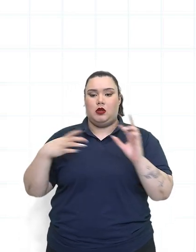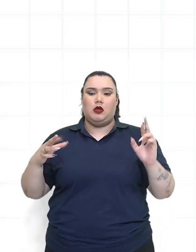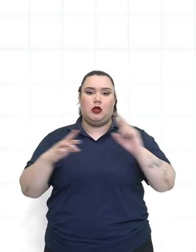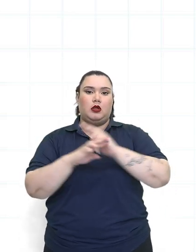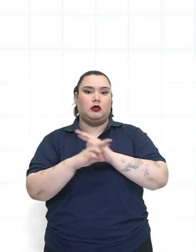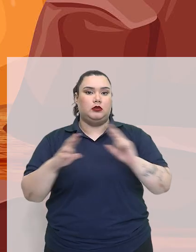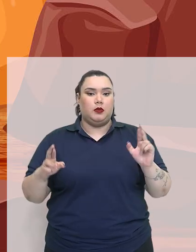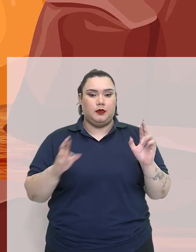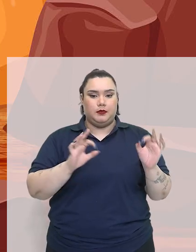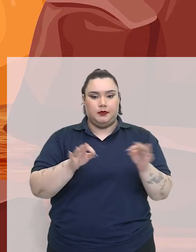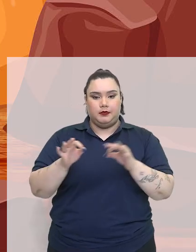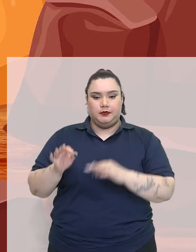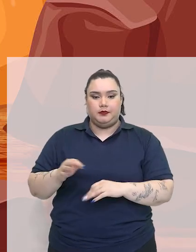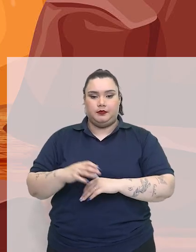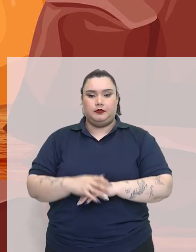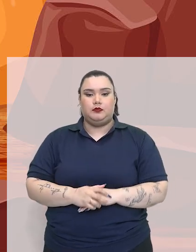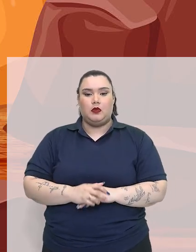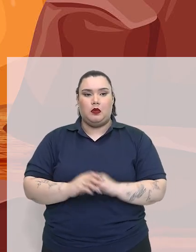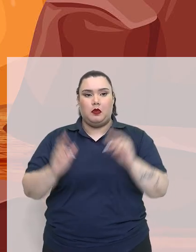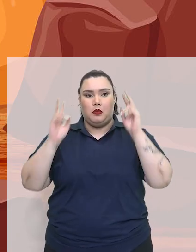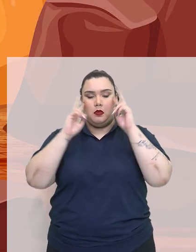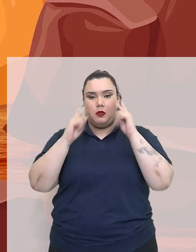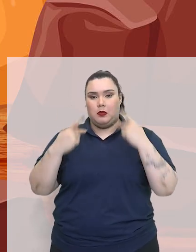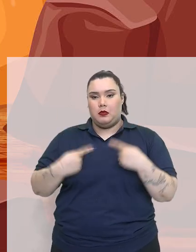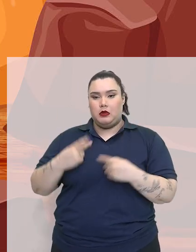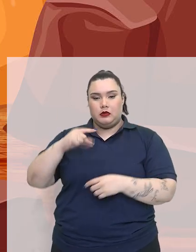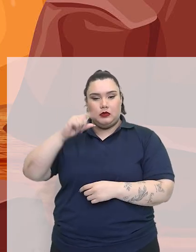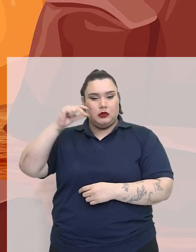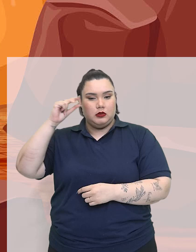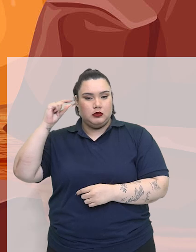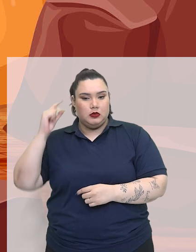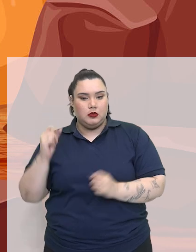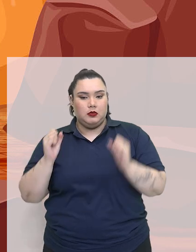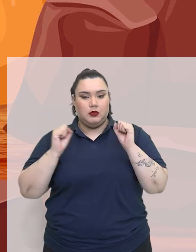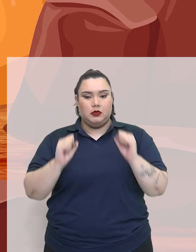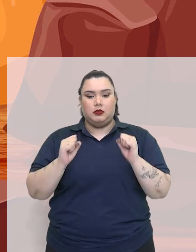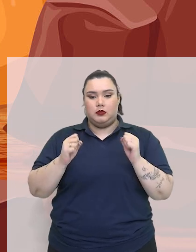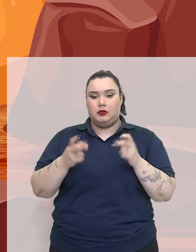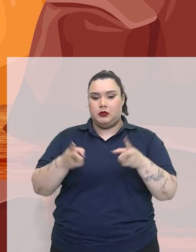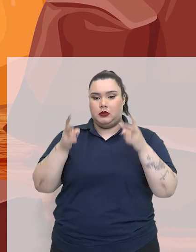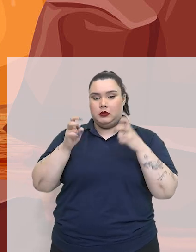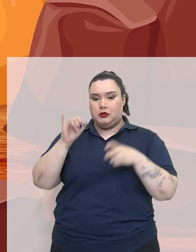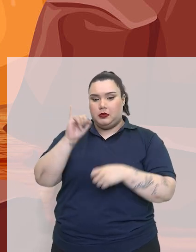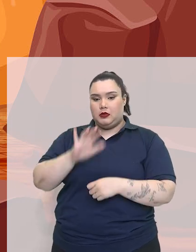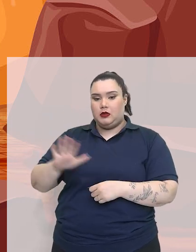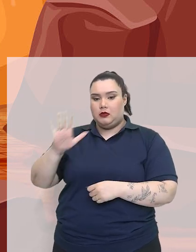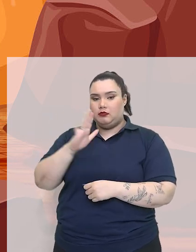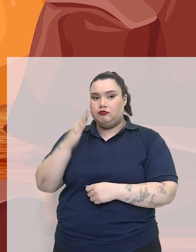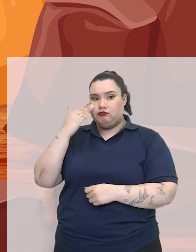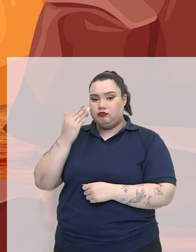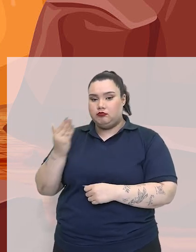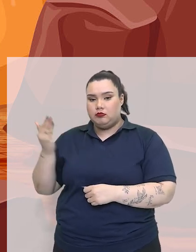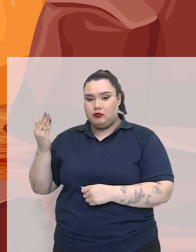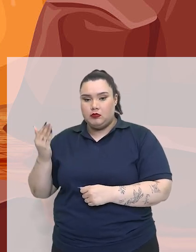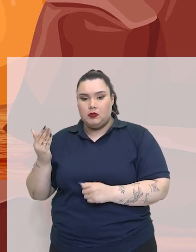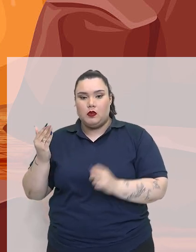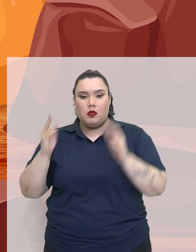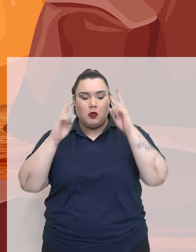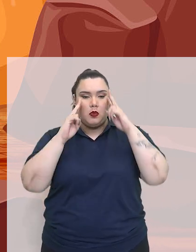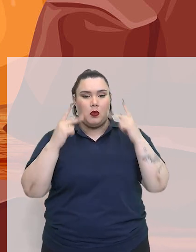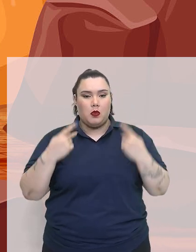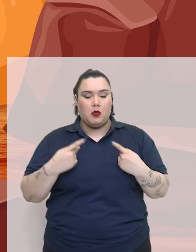dessa linguagem. Então, os homens antigos, por exemplo, nós podemos notar nessa imagem, os homens